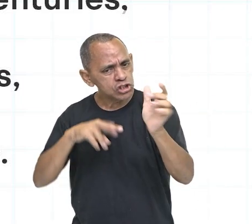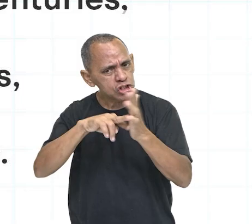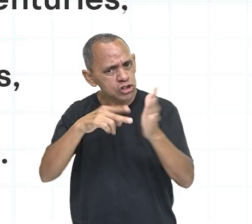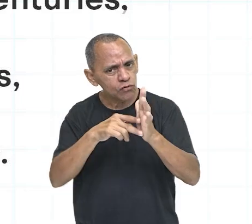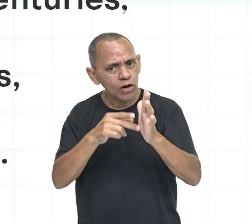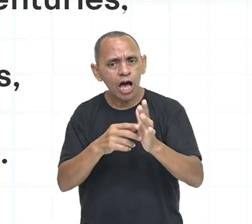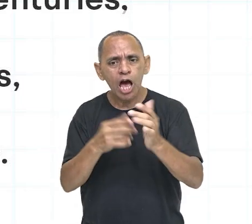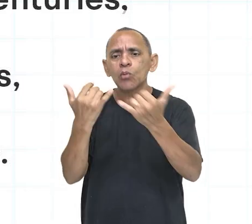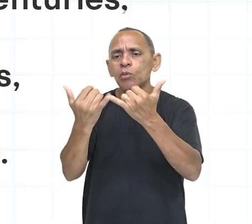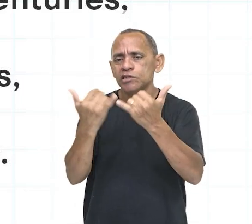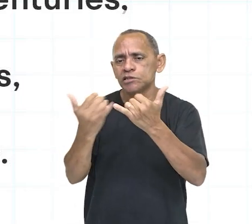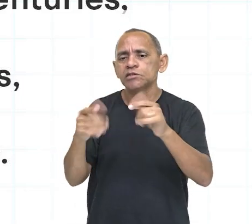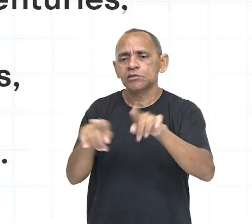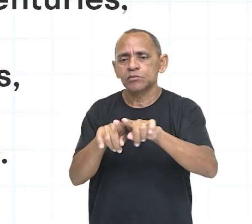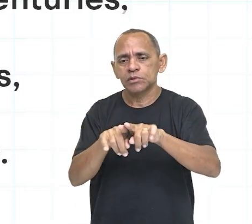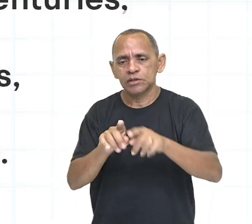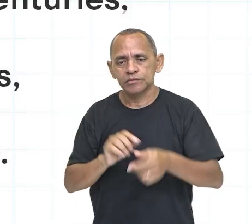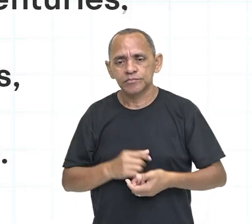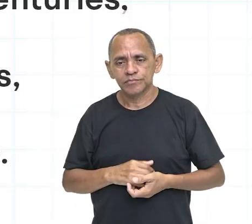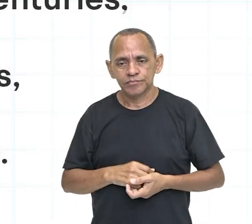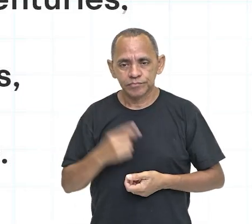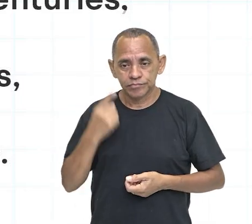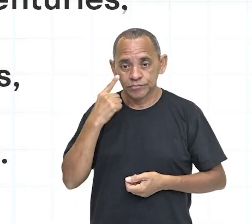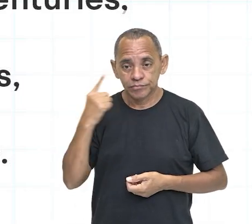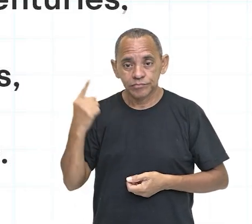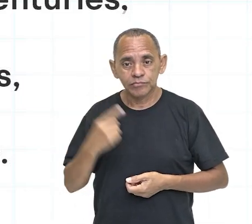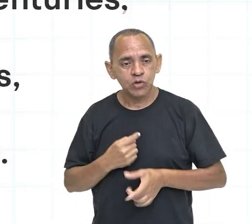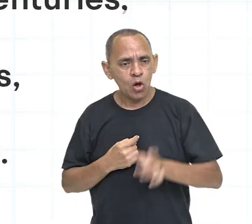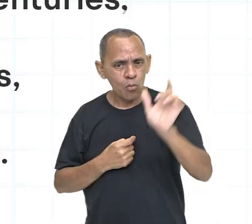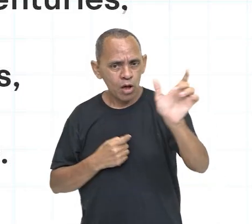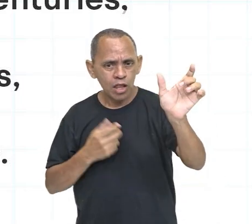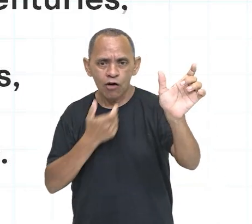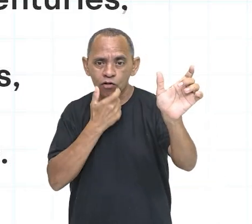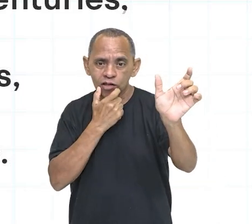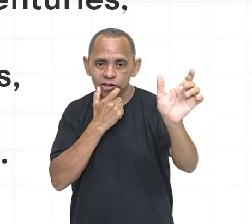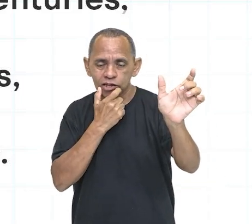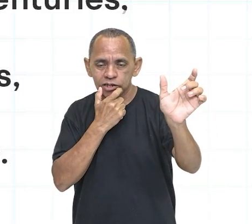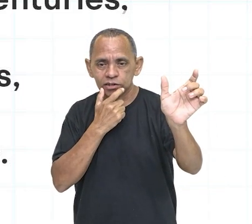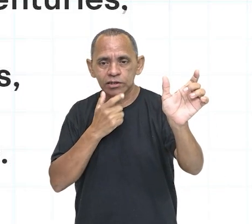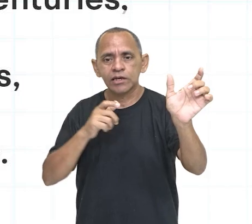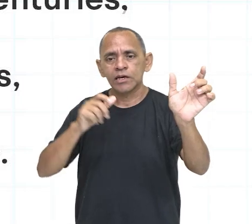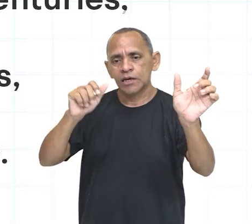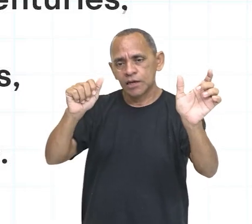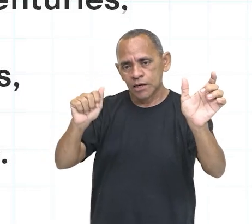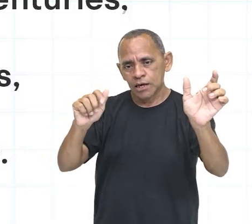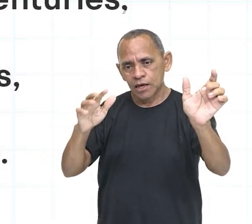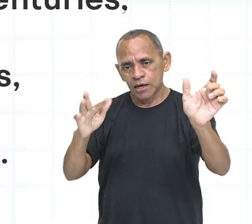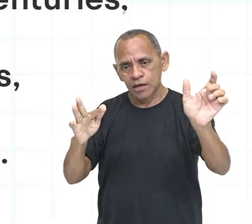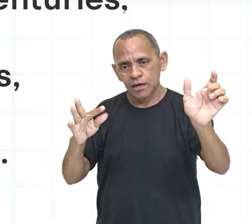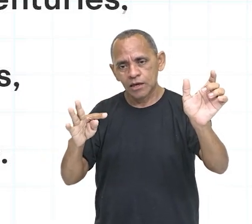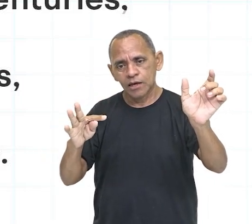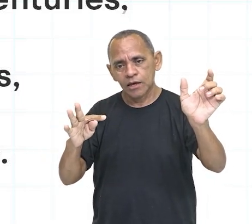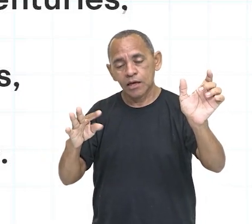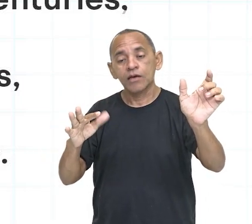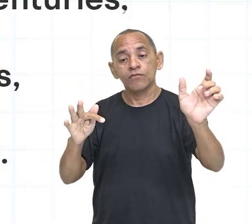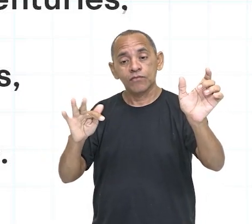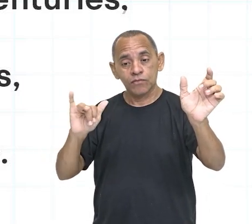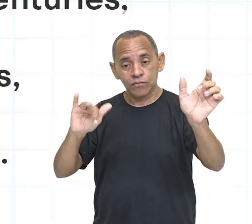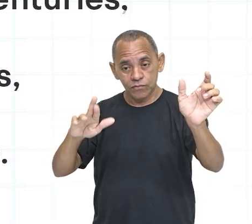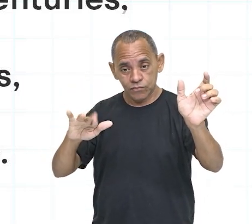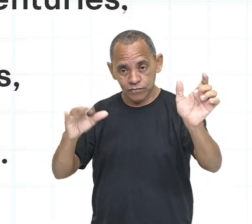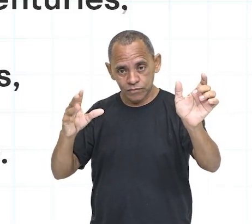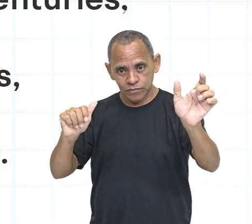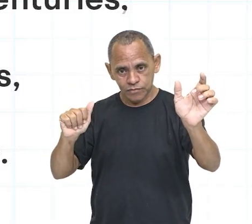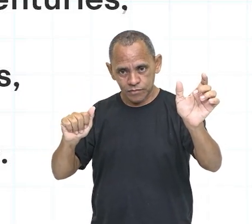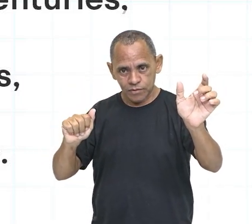só, como a palavra em inglês, Africa. Africa. Então, ela é igual,